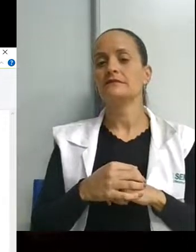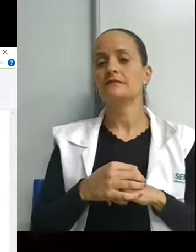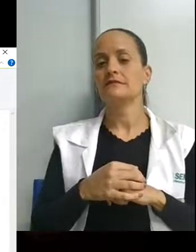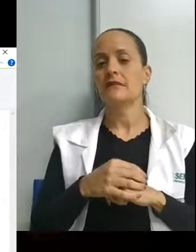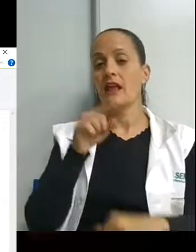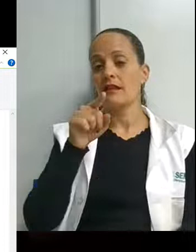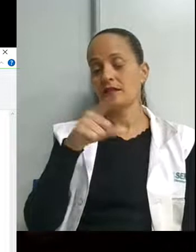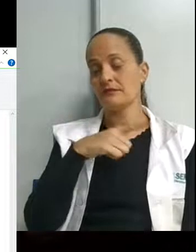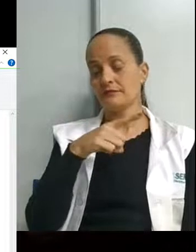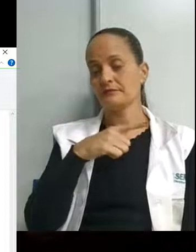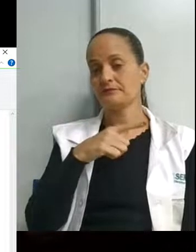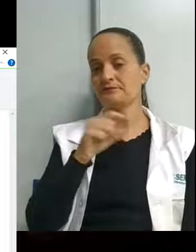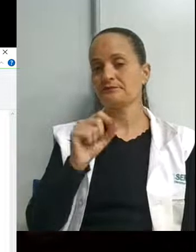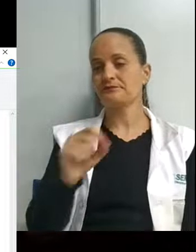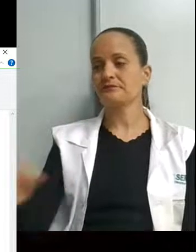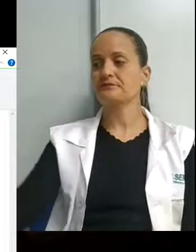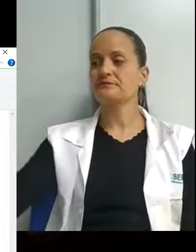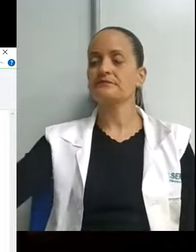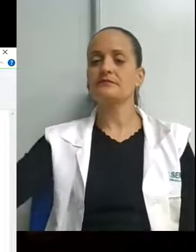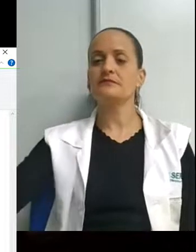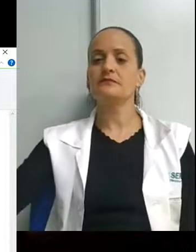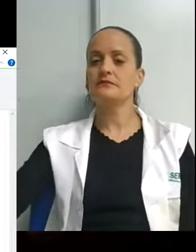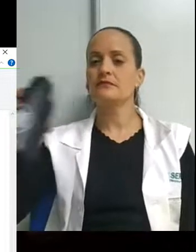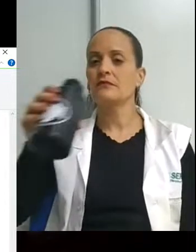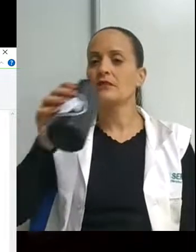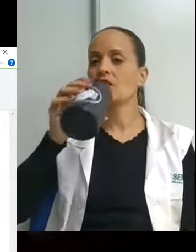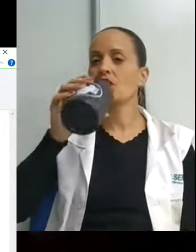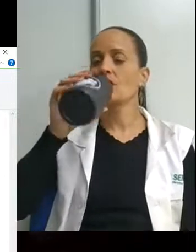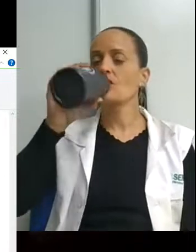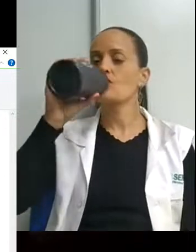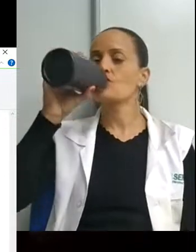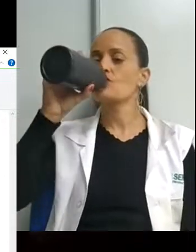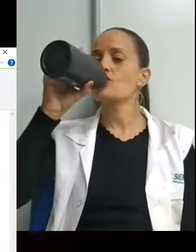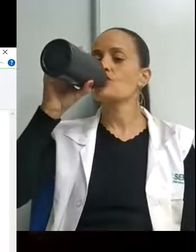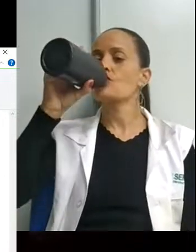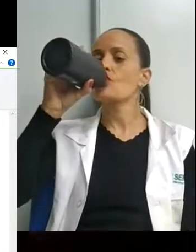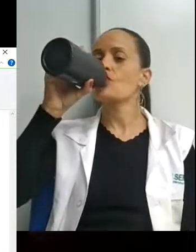ele tem resistência rede, né? É quanto?